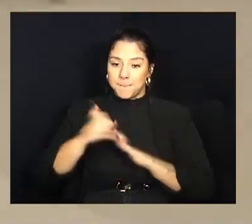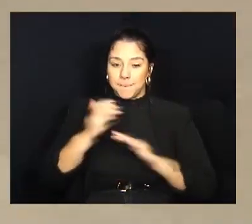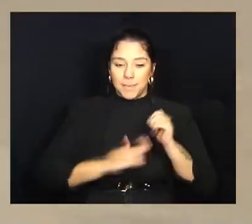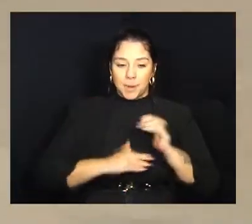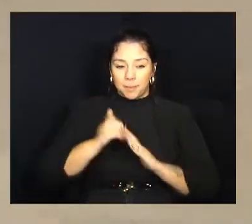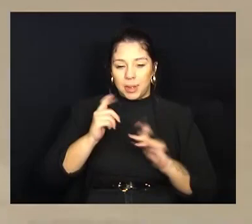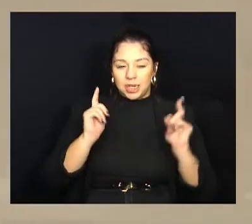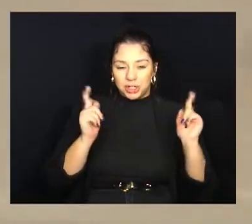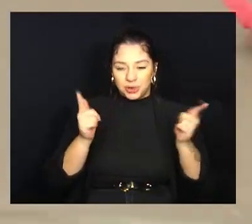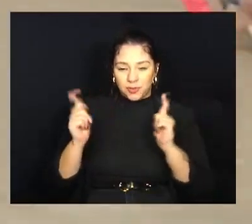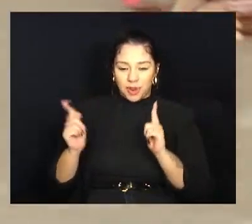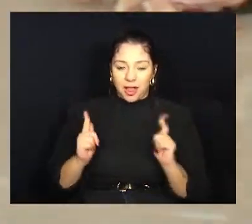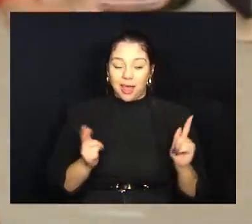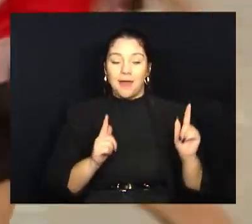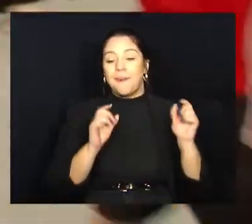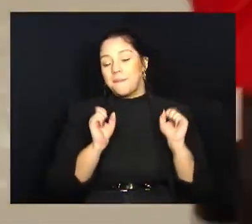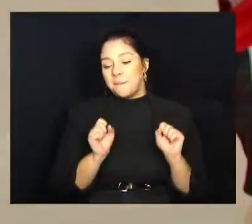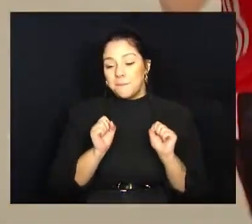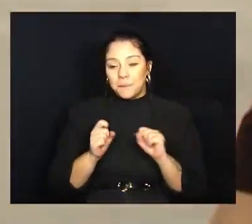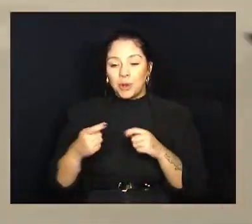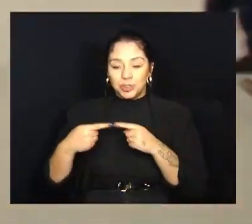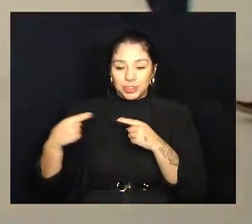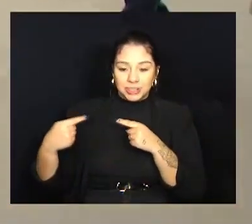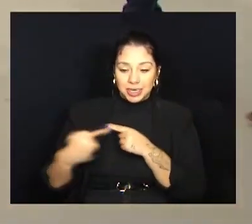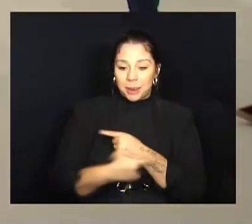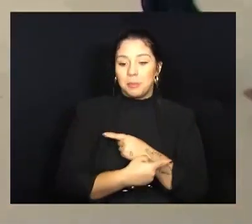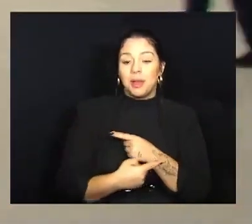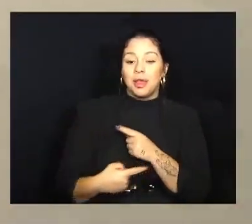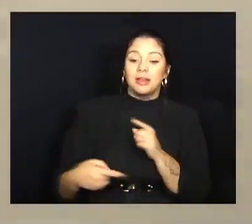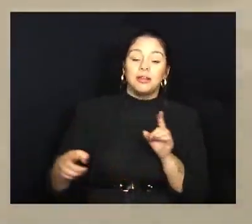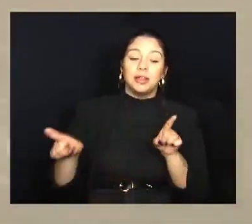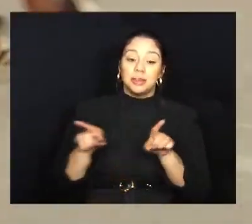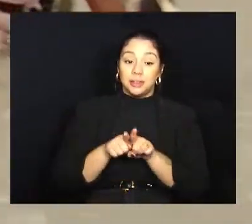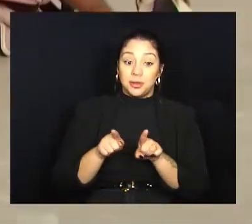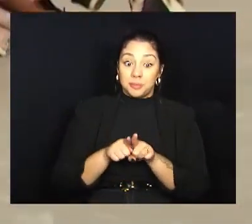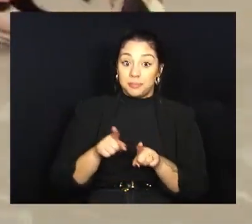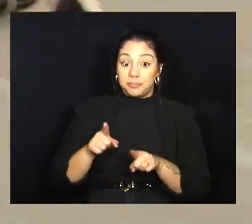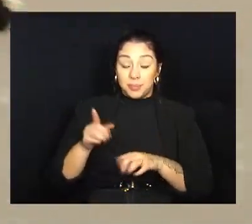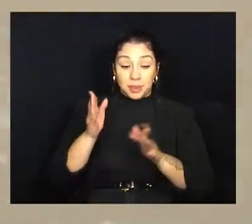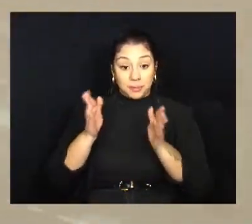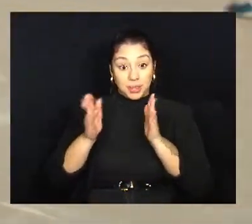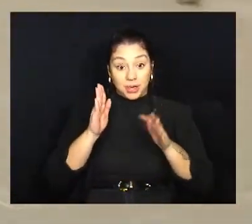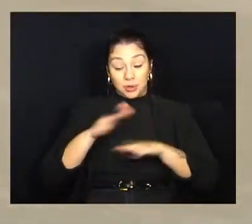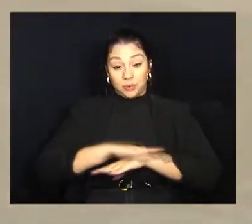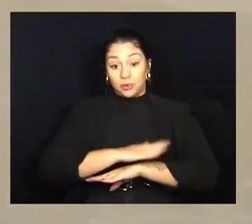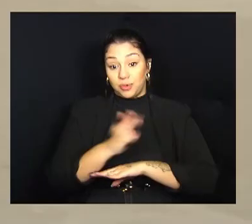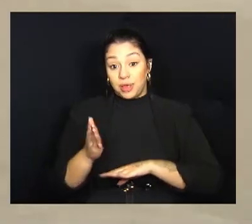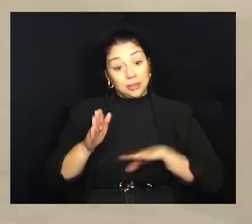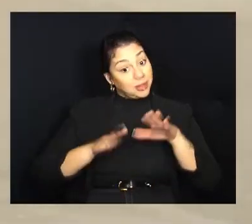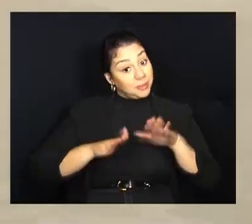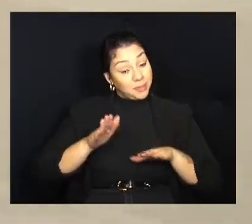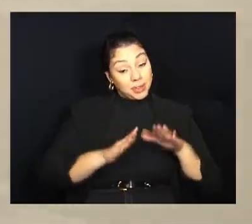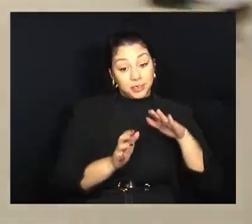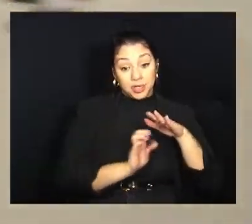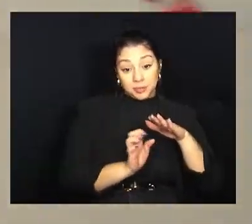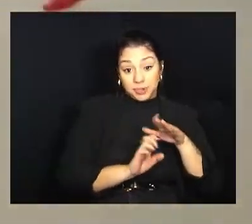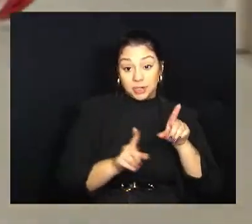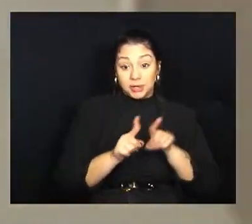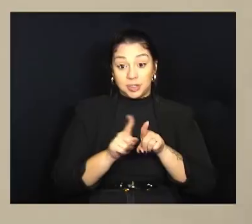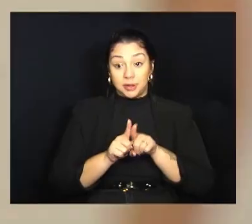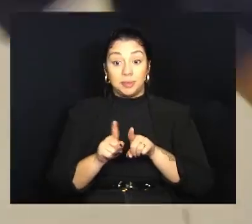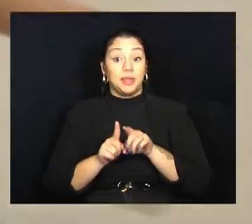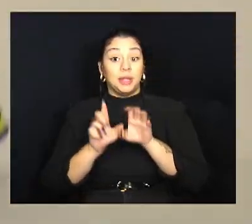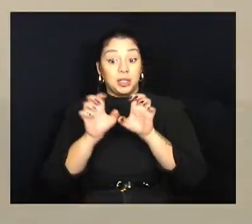recreação podem ser feitas durante a semana e até em período integral, dependendo da empresa e da estrutura do